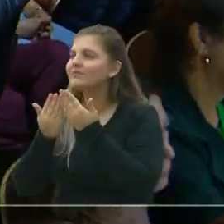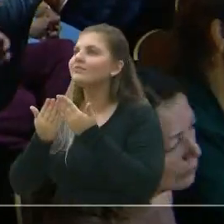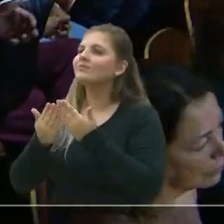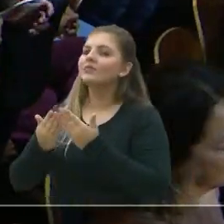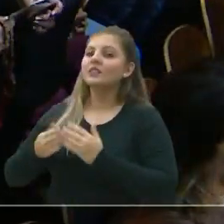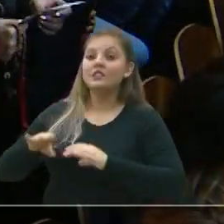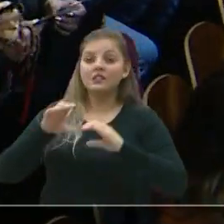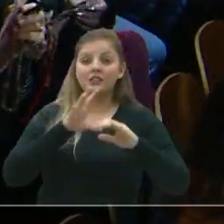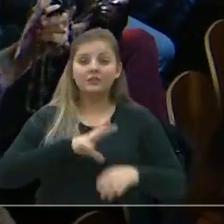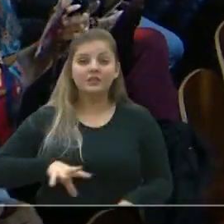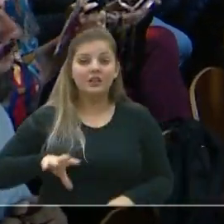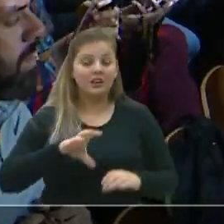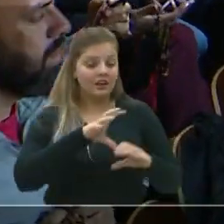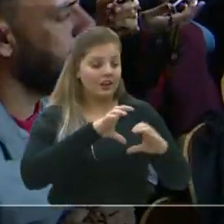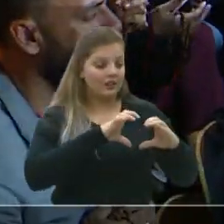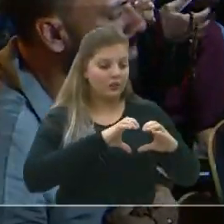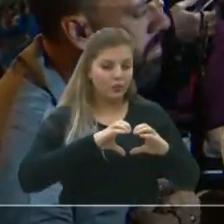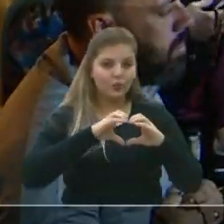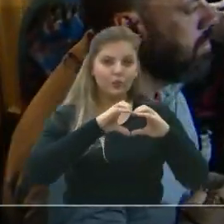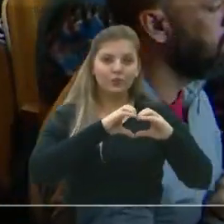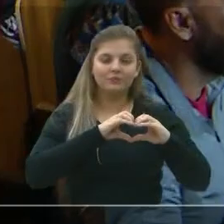sagrado,